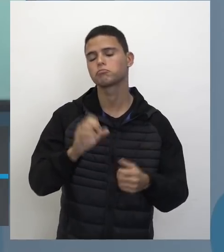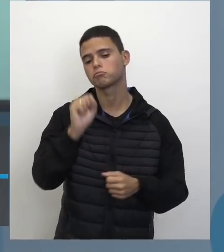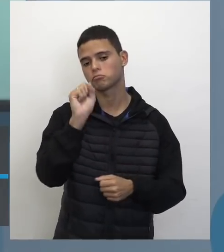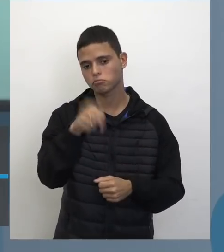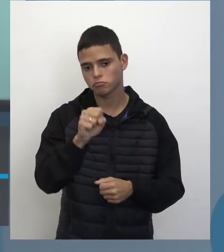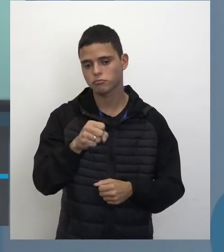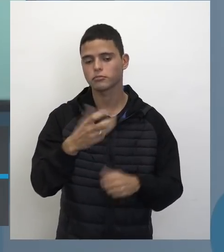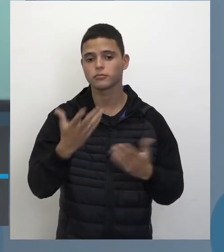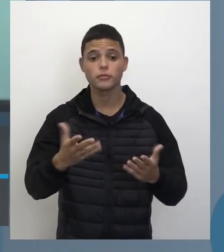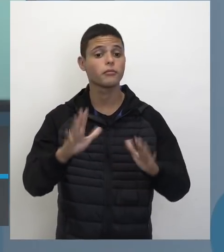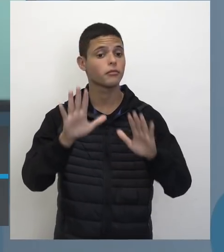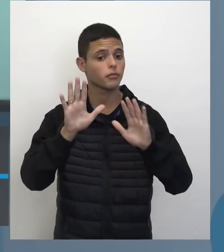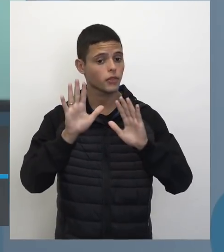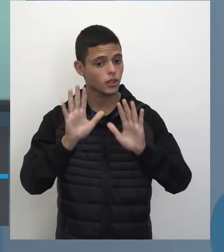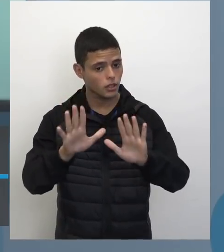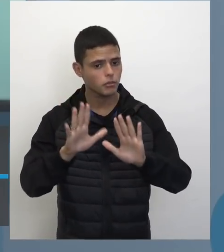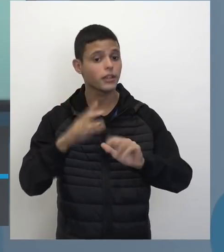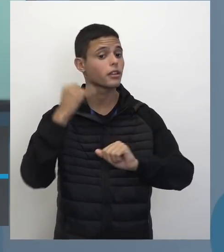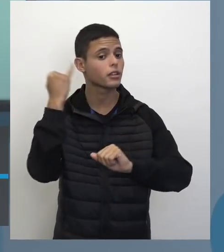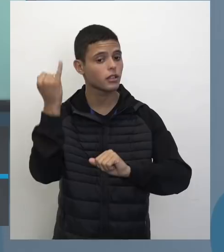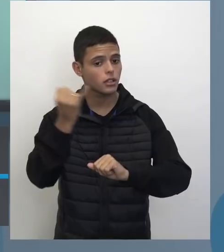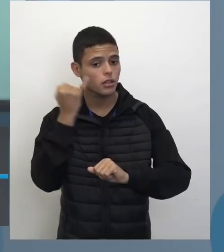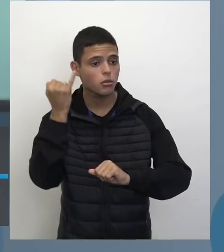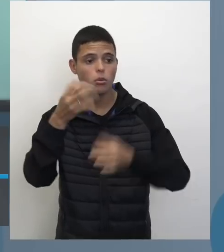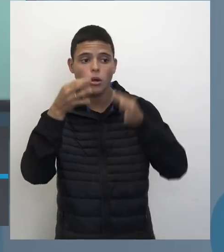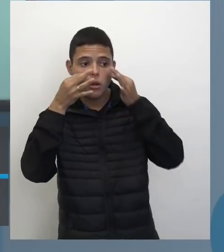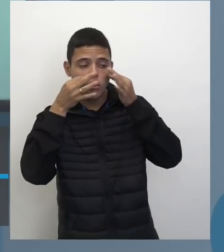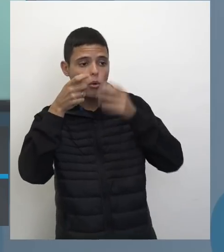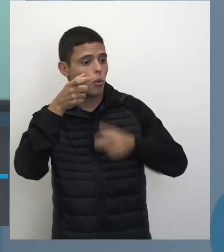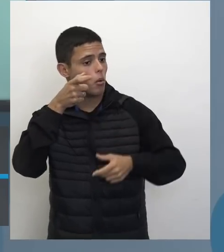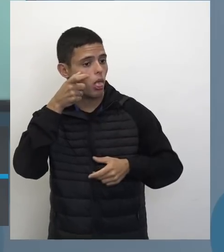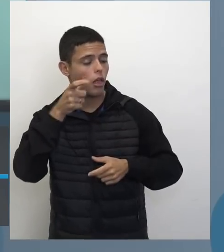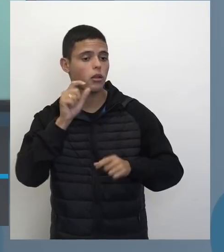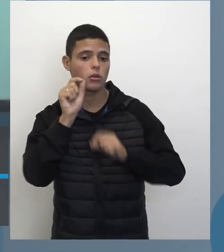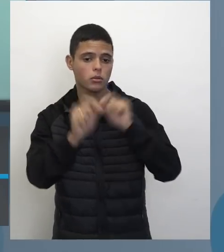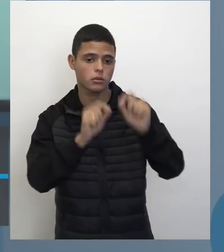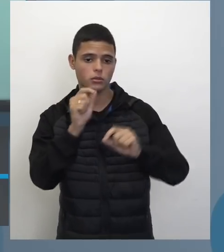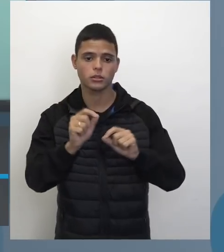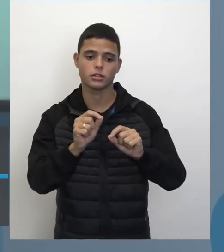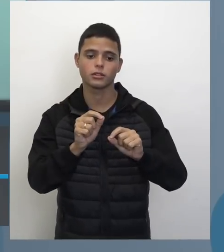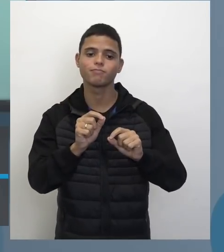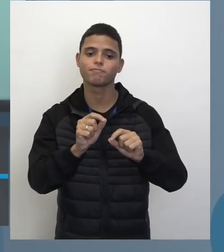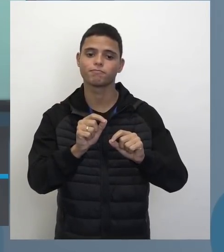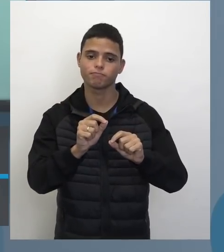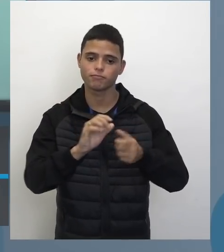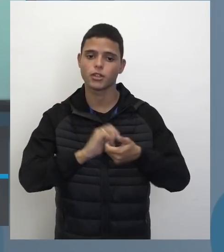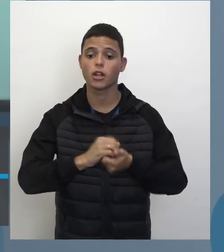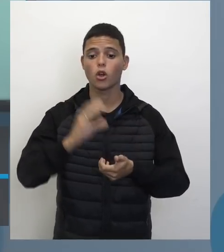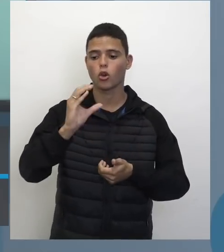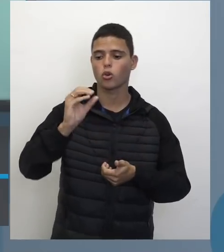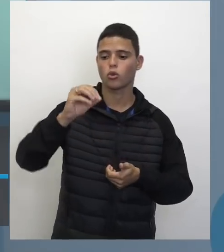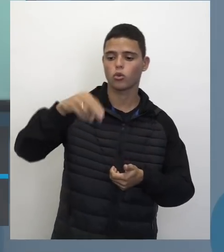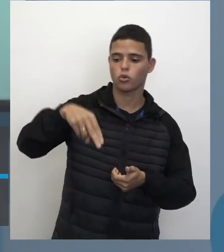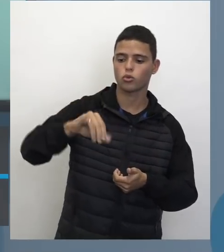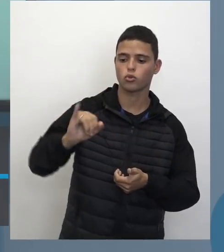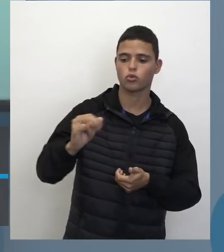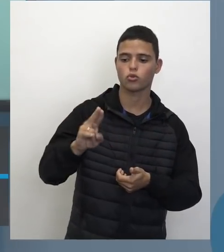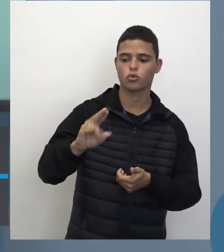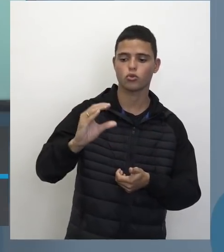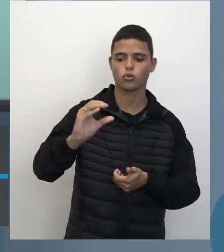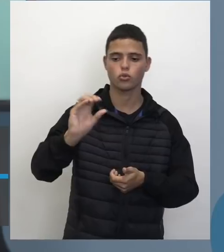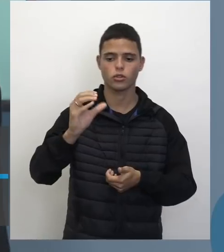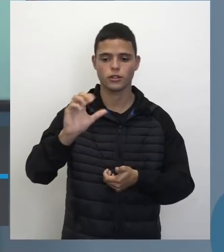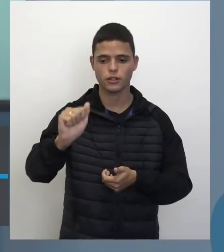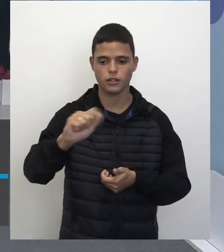matemática. Mas é muito importante a gente prestar atenção nas conjunções. E eu sei que é conjunção por quê? Porque eu perguntei pro Mauro antes